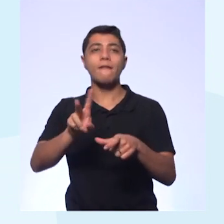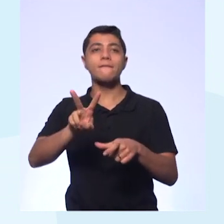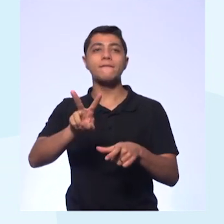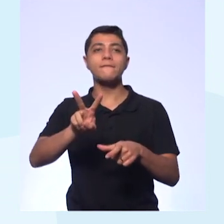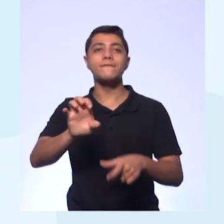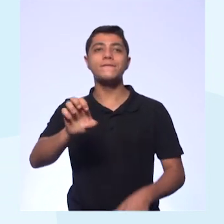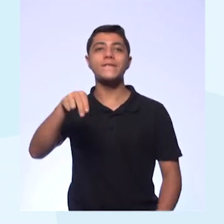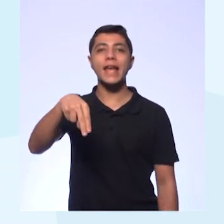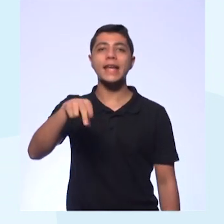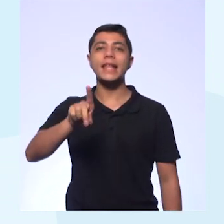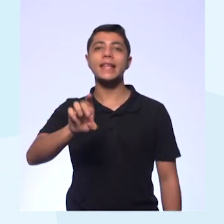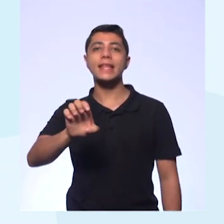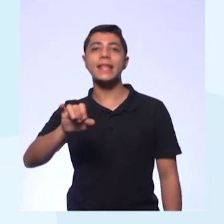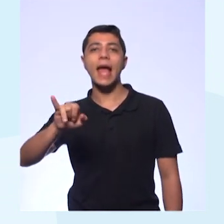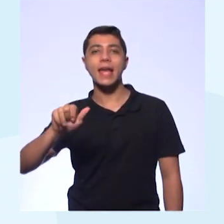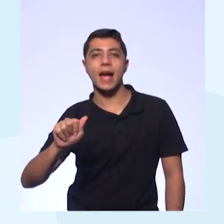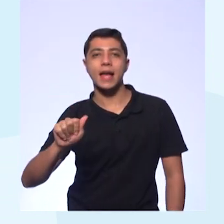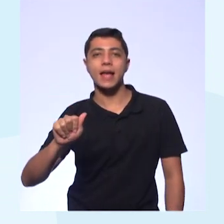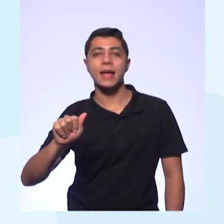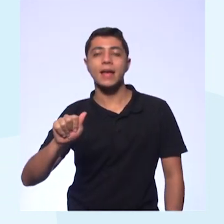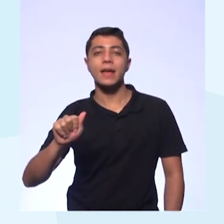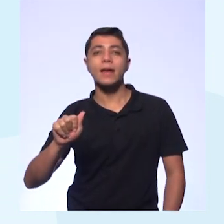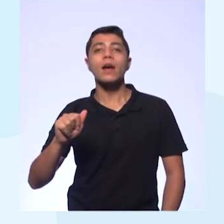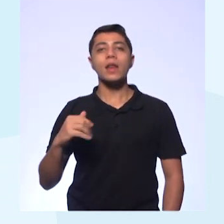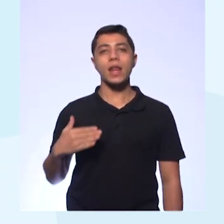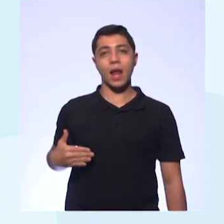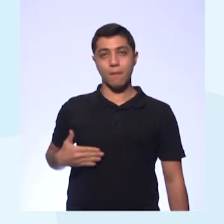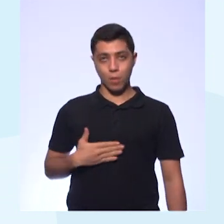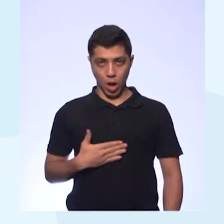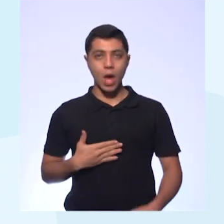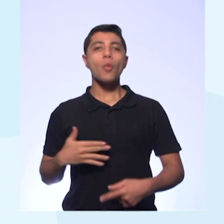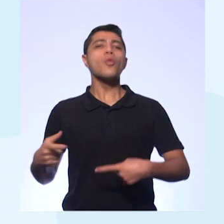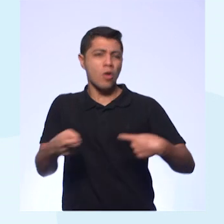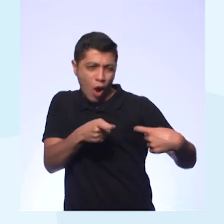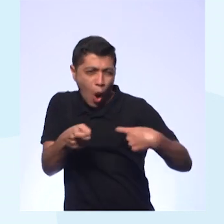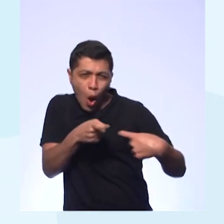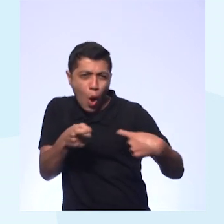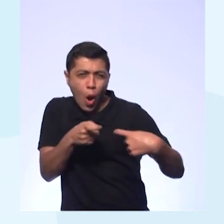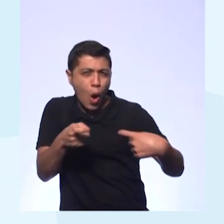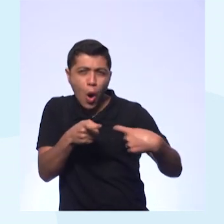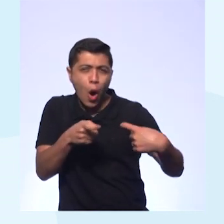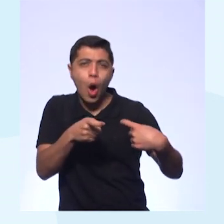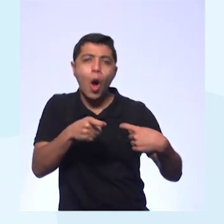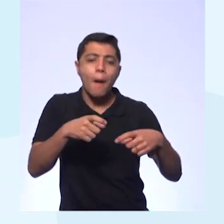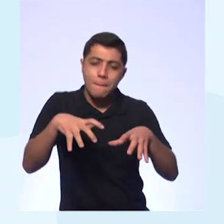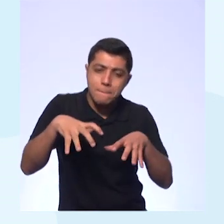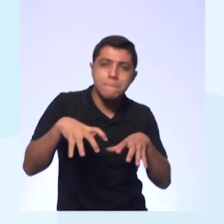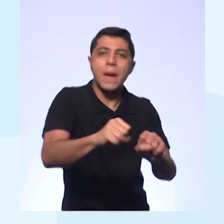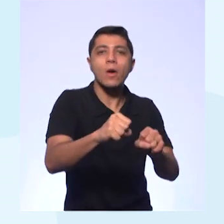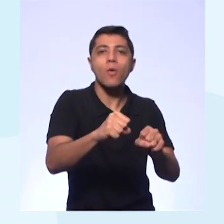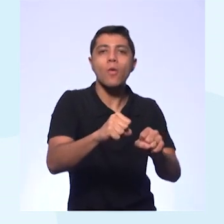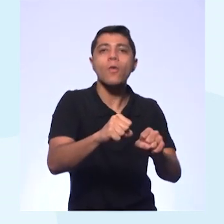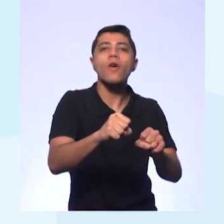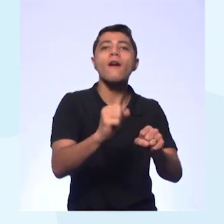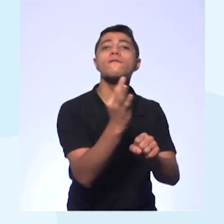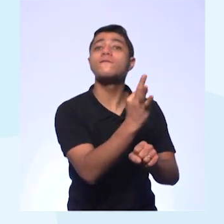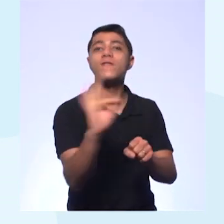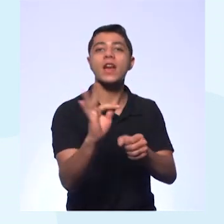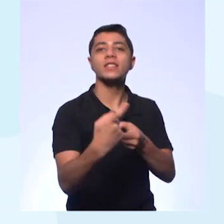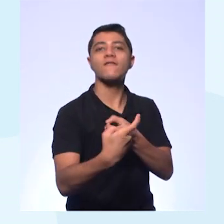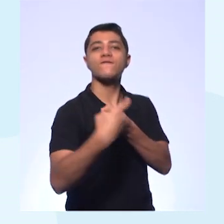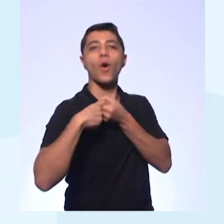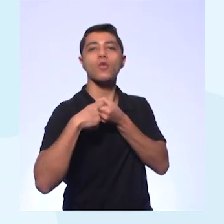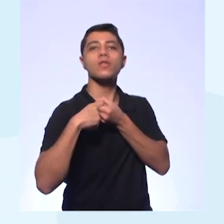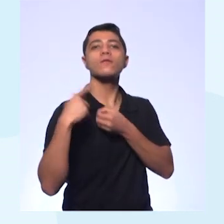França novamente. Então, com isso, a popularidade do Napoleão sobe, e a dos jacobinos cai. Por quê? As